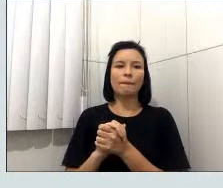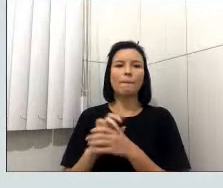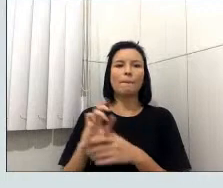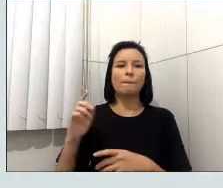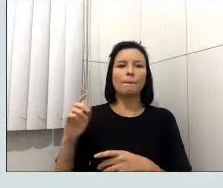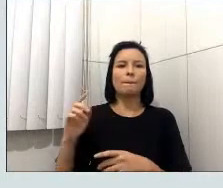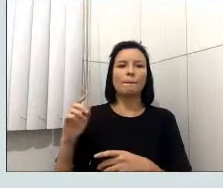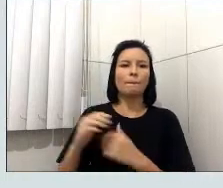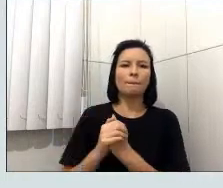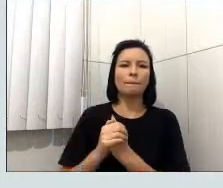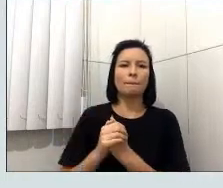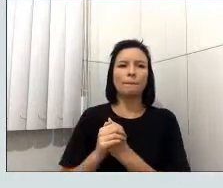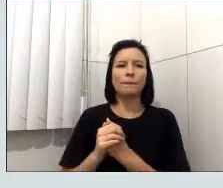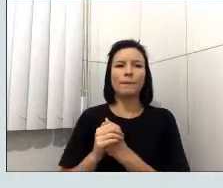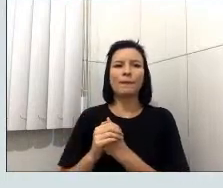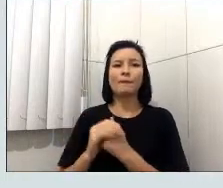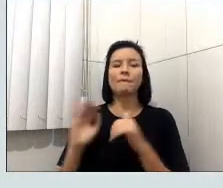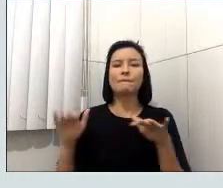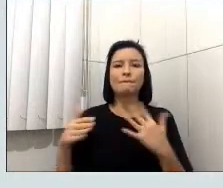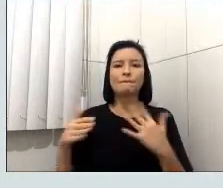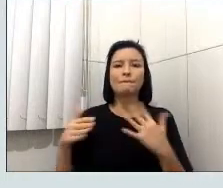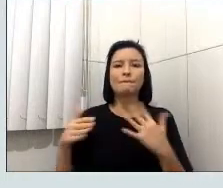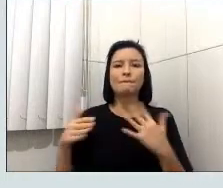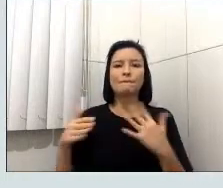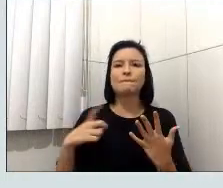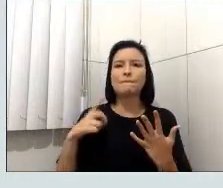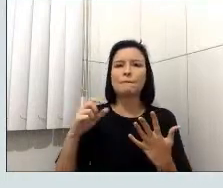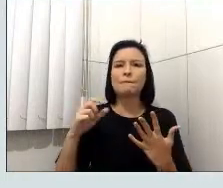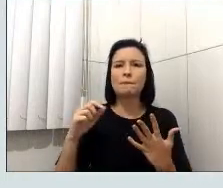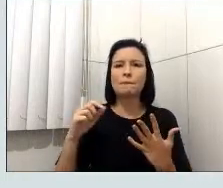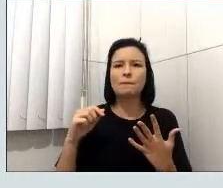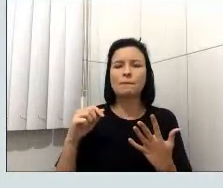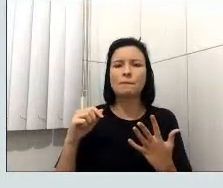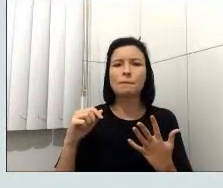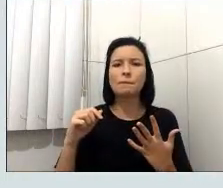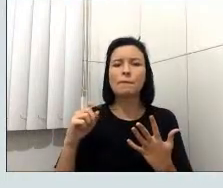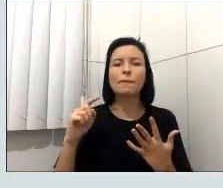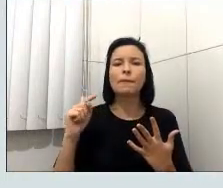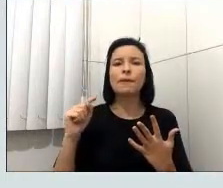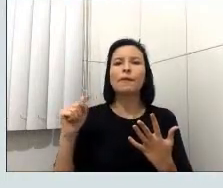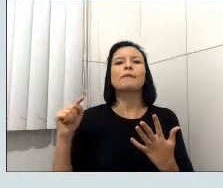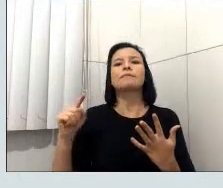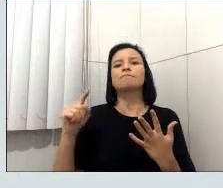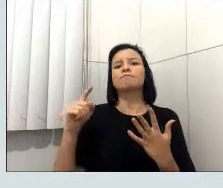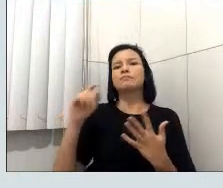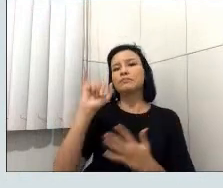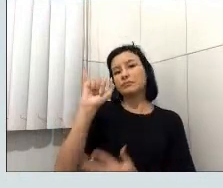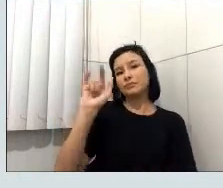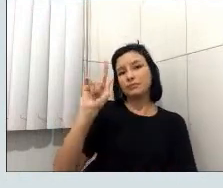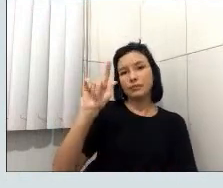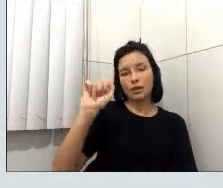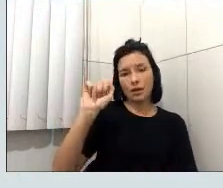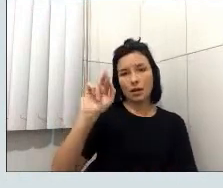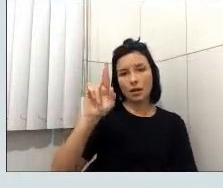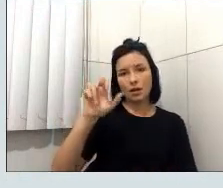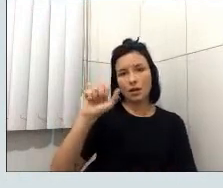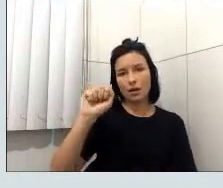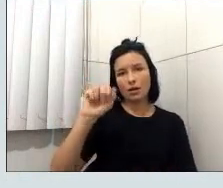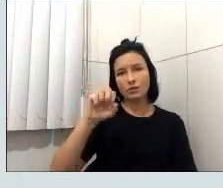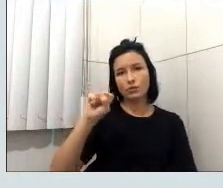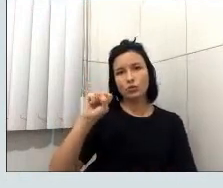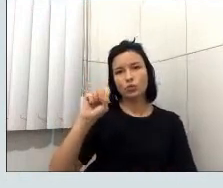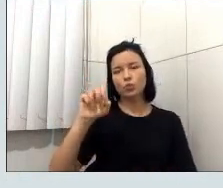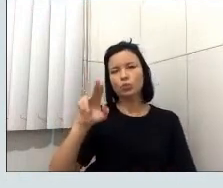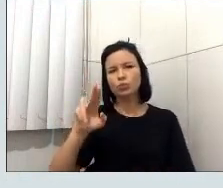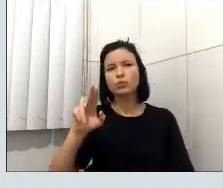em Pernambuco, que é em Igaraçu. E essas feitorias, basicamente, elas funcionavam como locais